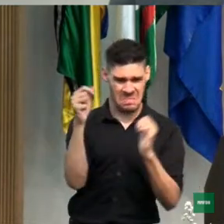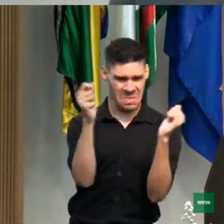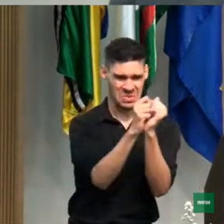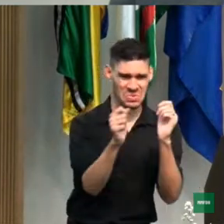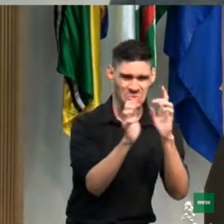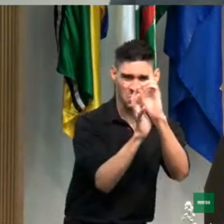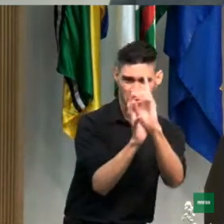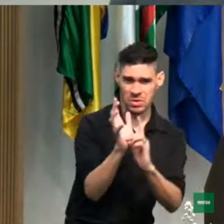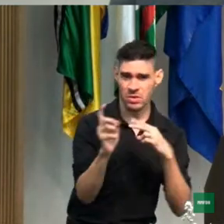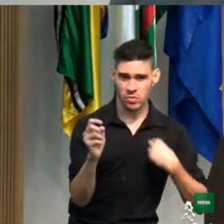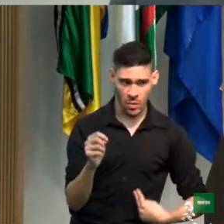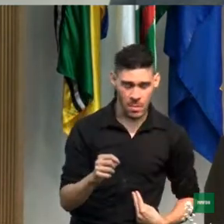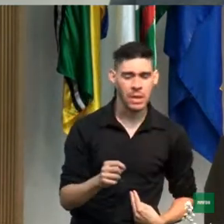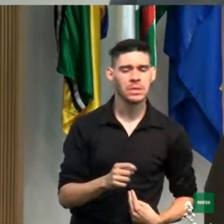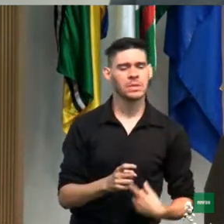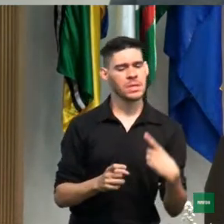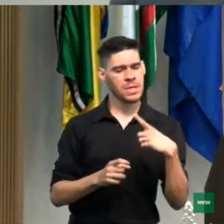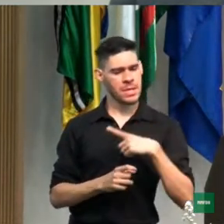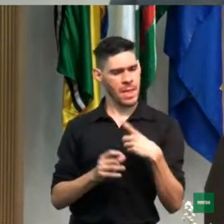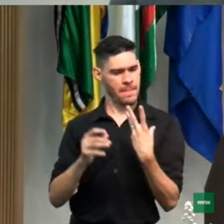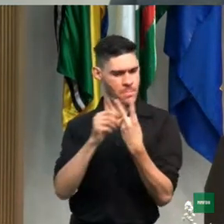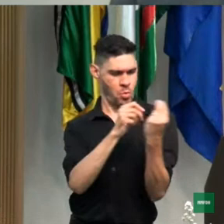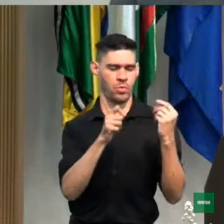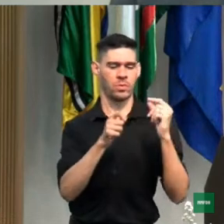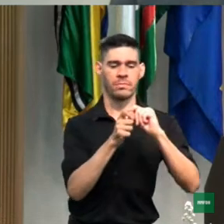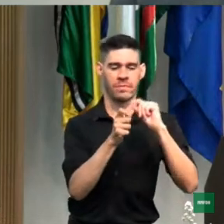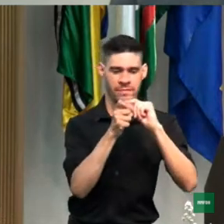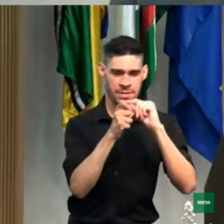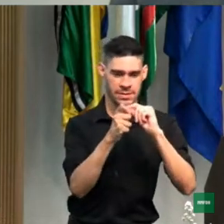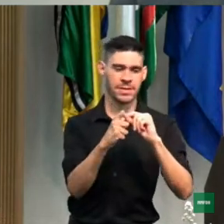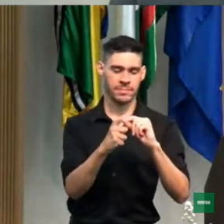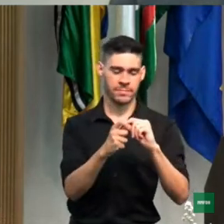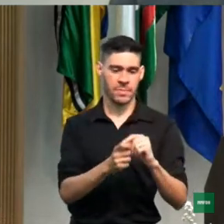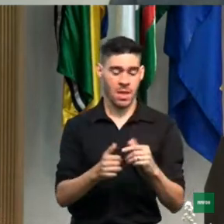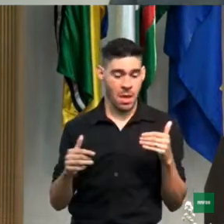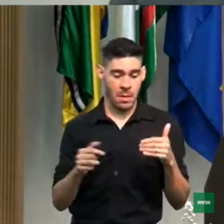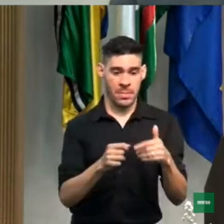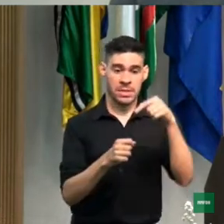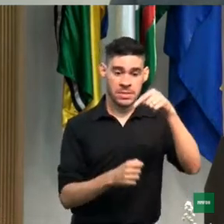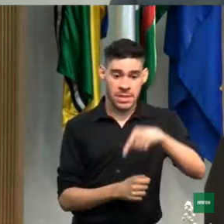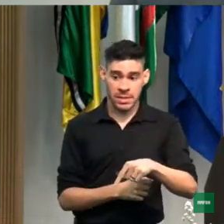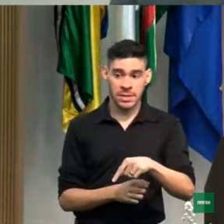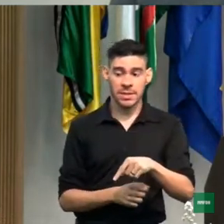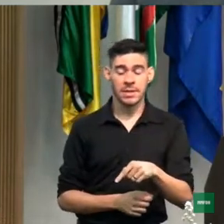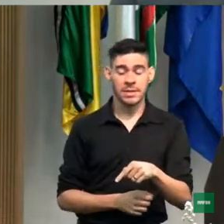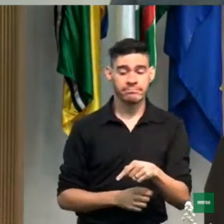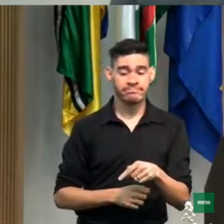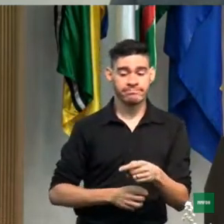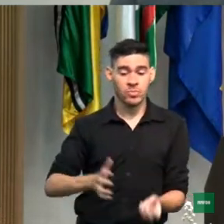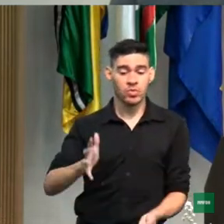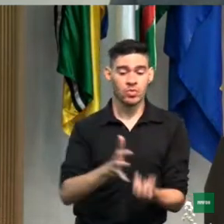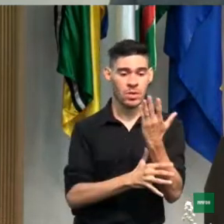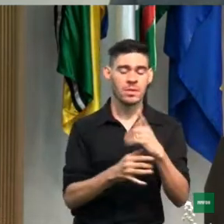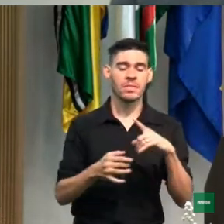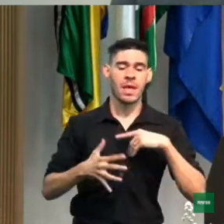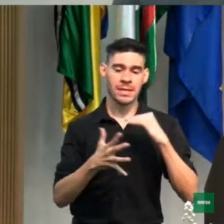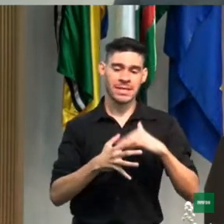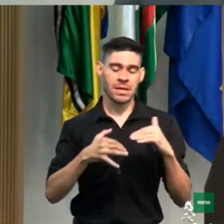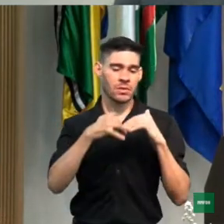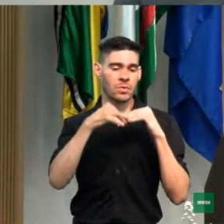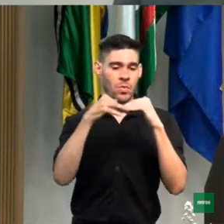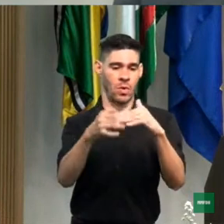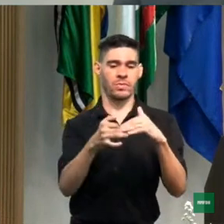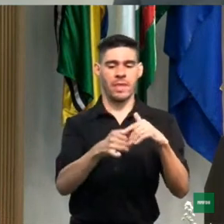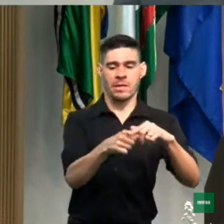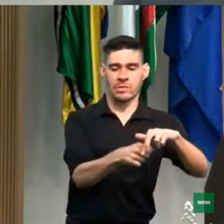tanta coisa para fazer aqui. Esse Ministério veio, gente. Nós temos a Secretaria da Igualdade Racial também.